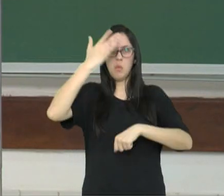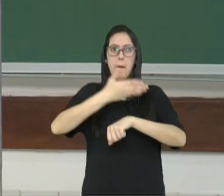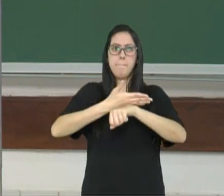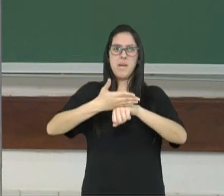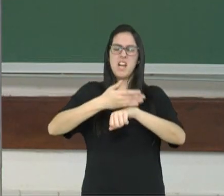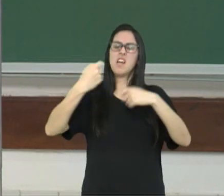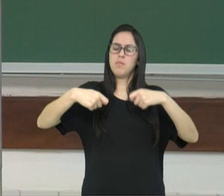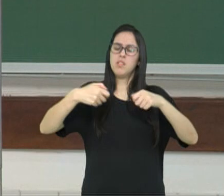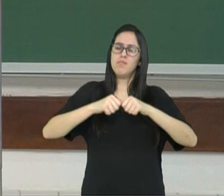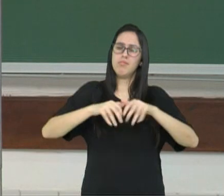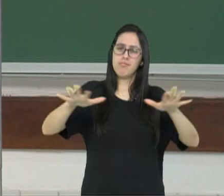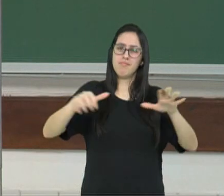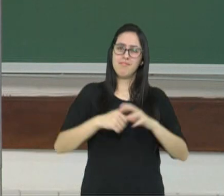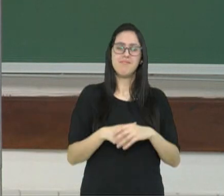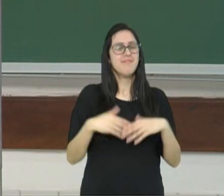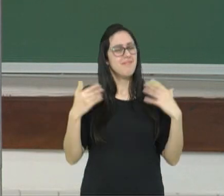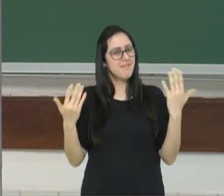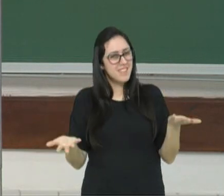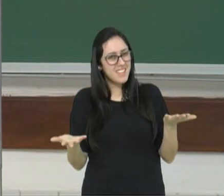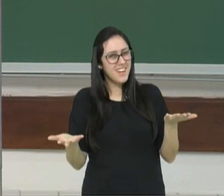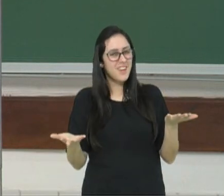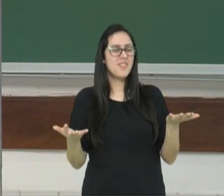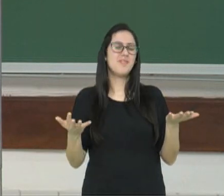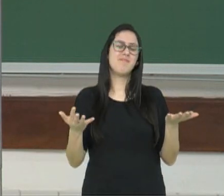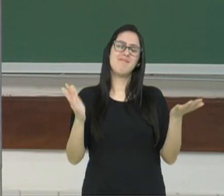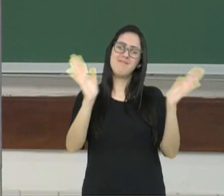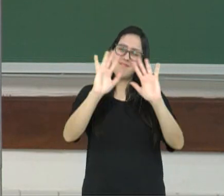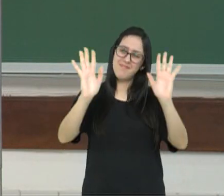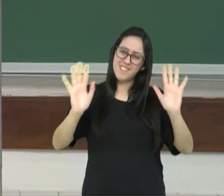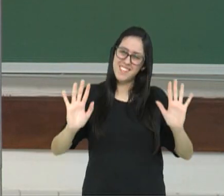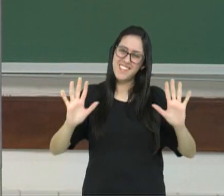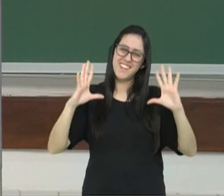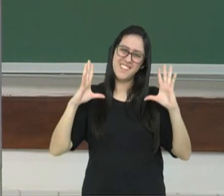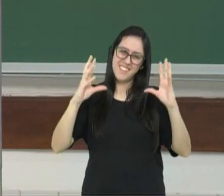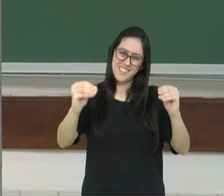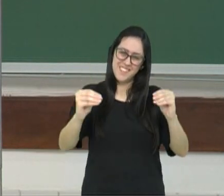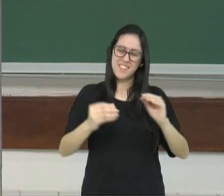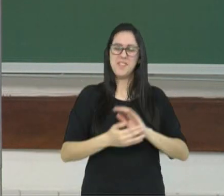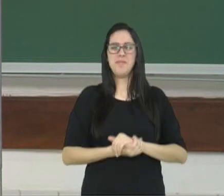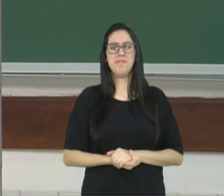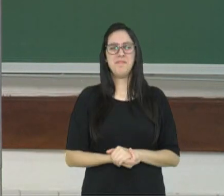dessa região. Tendo isso como dito, eu me despeço de todos vocês.